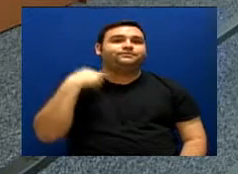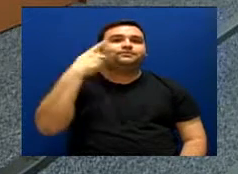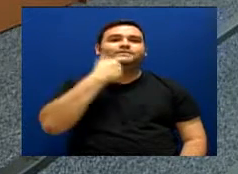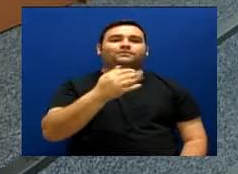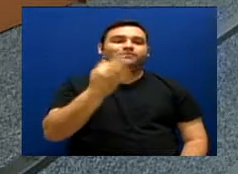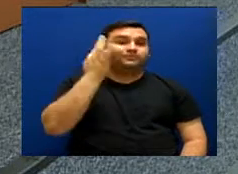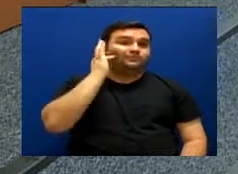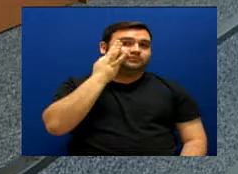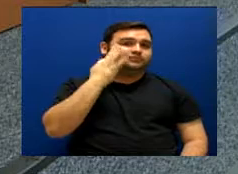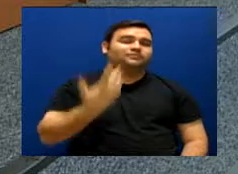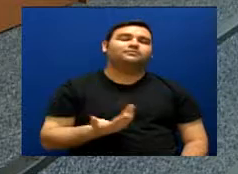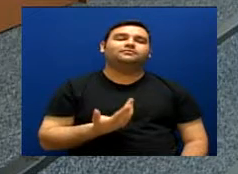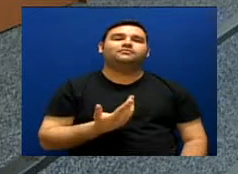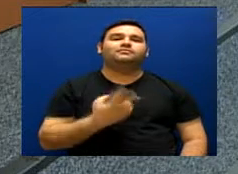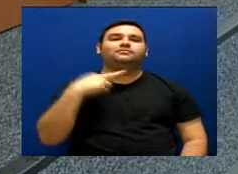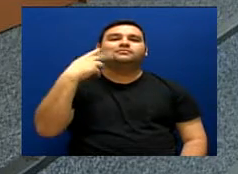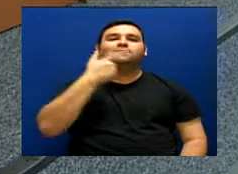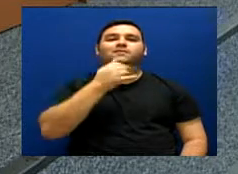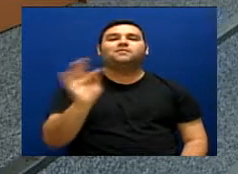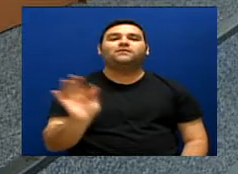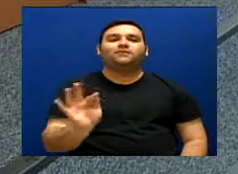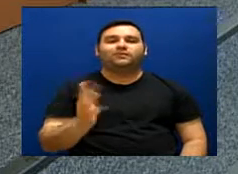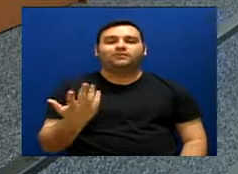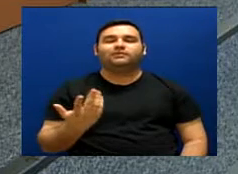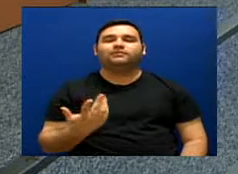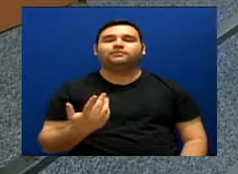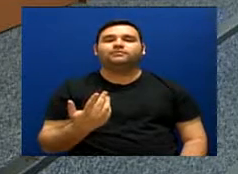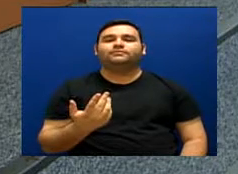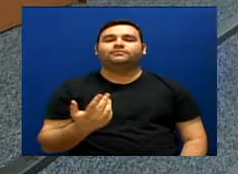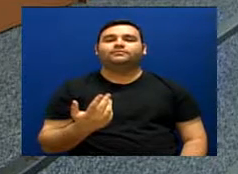vereador Fernando Dini, vereador França,